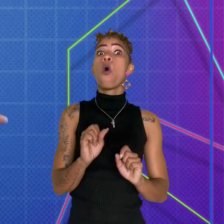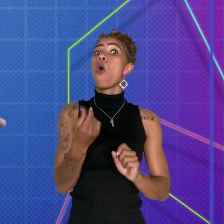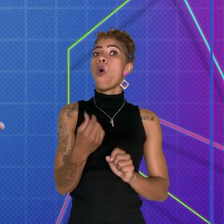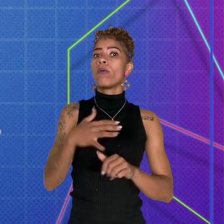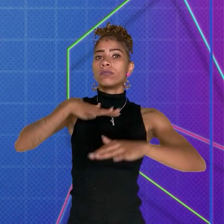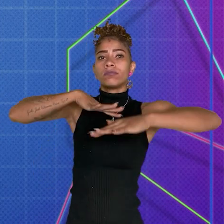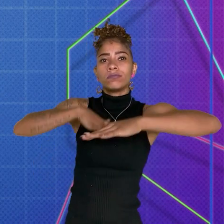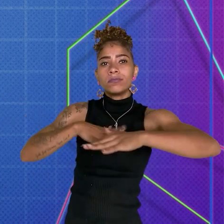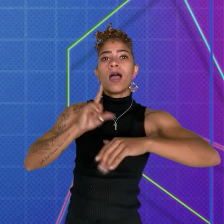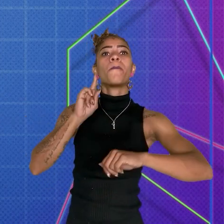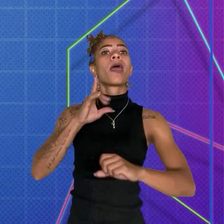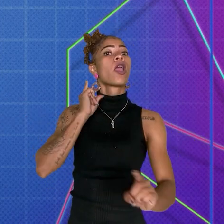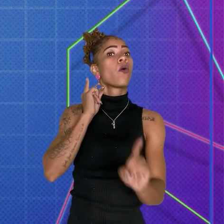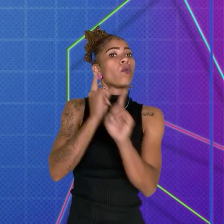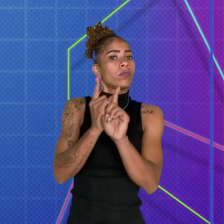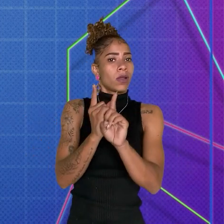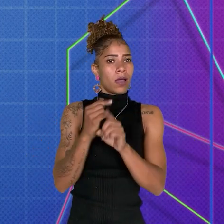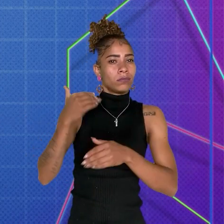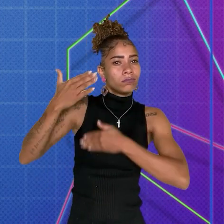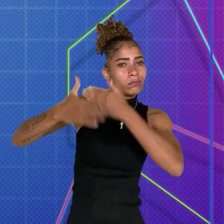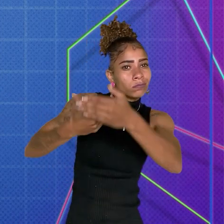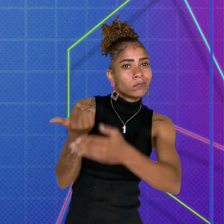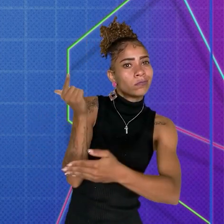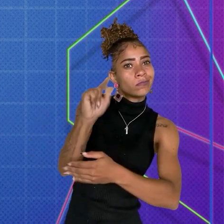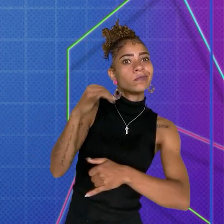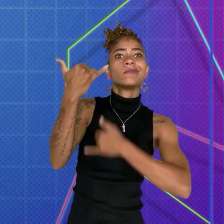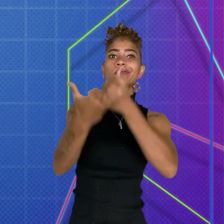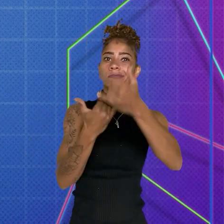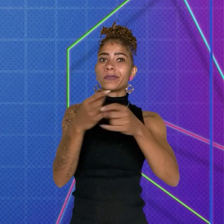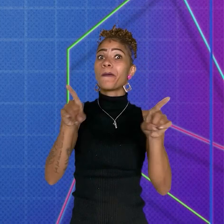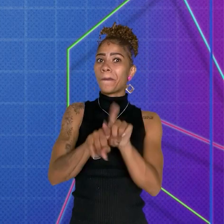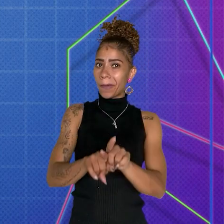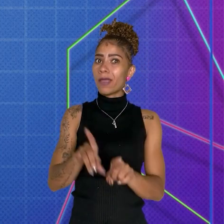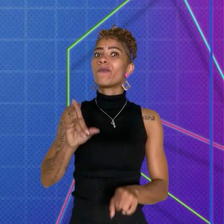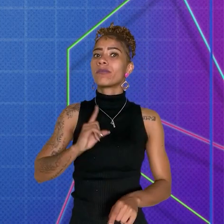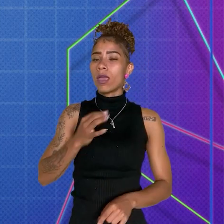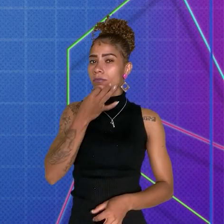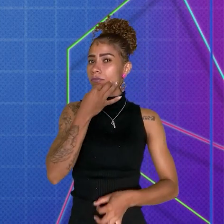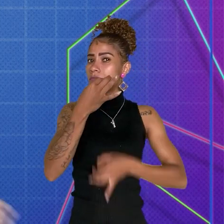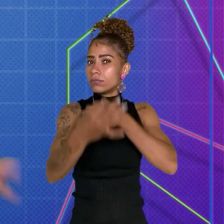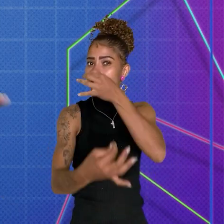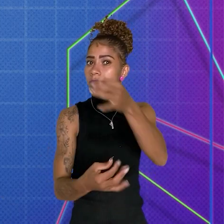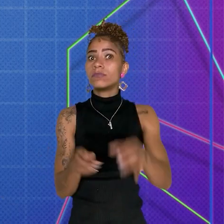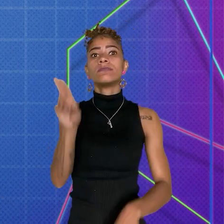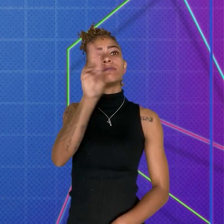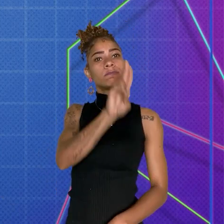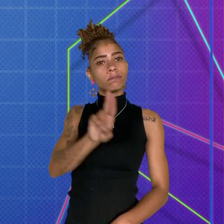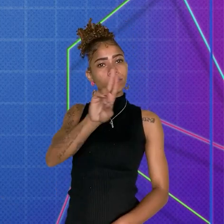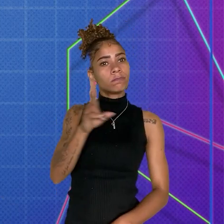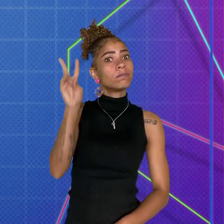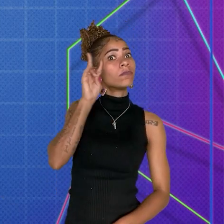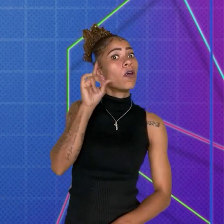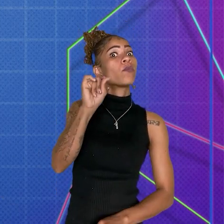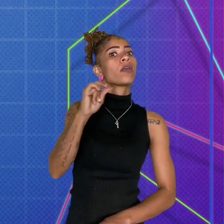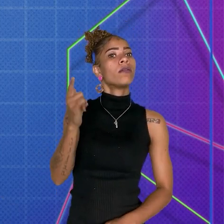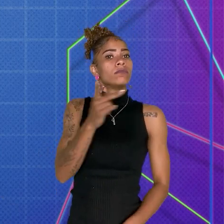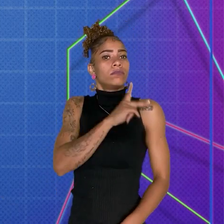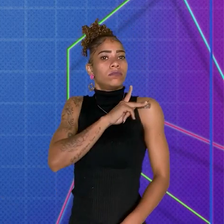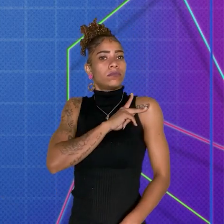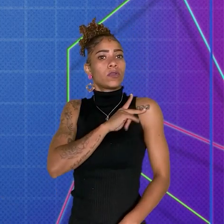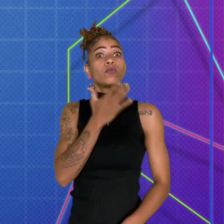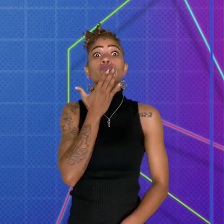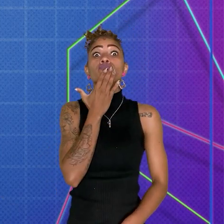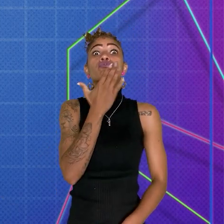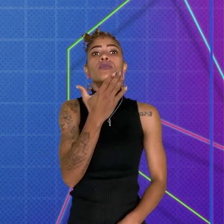a localização de itens necessários para a progressão. Além disso, os sons de objetos podem ser usados para reforçar a